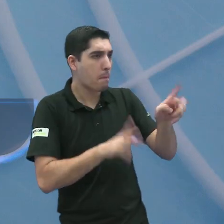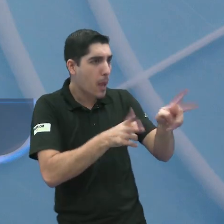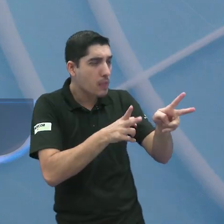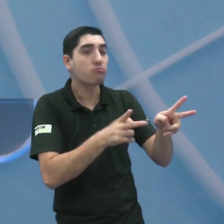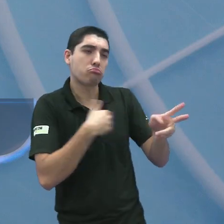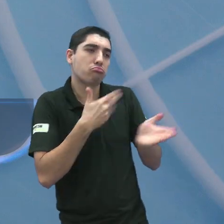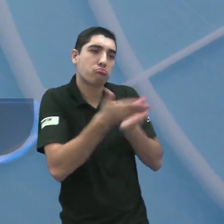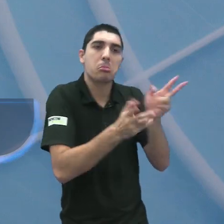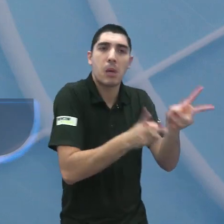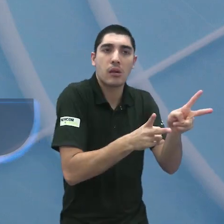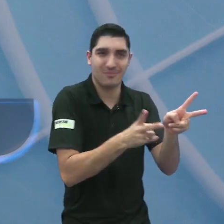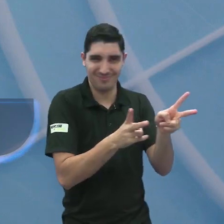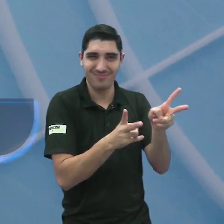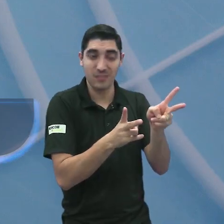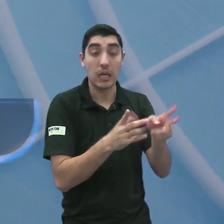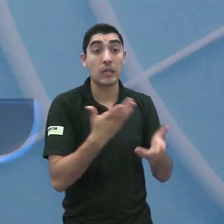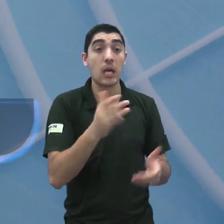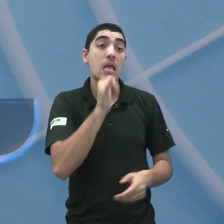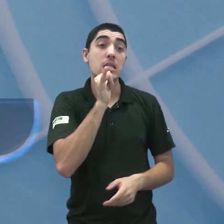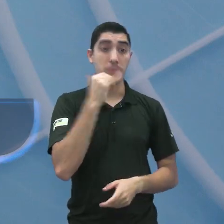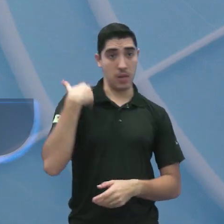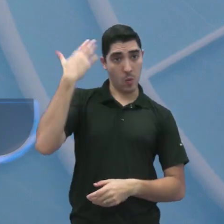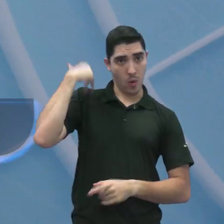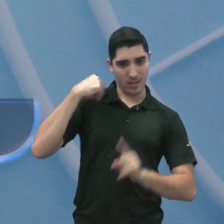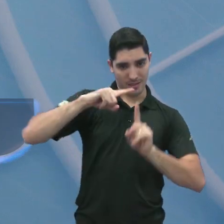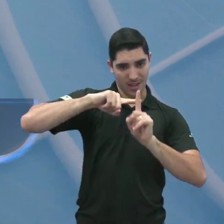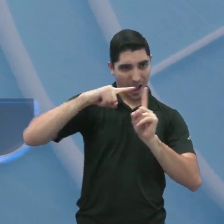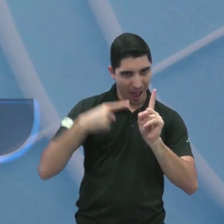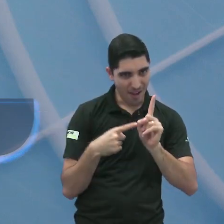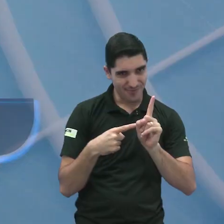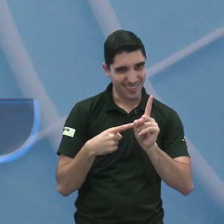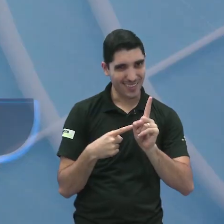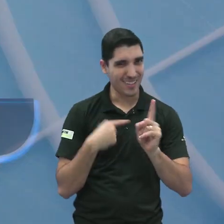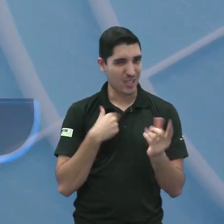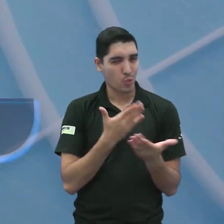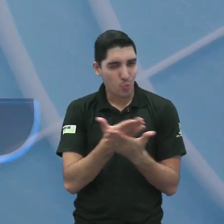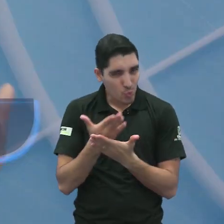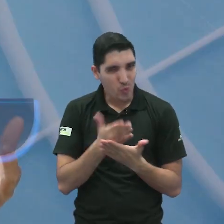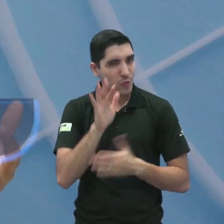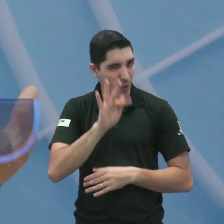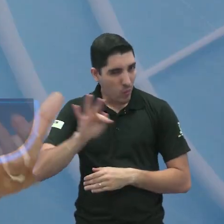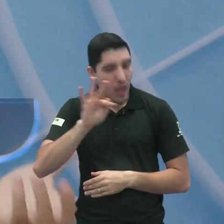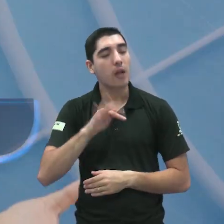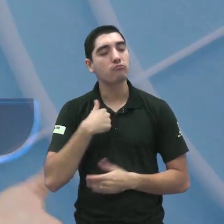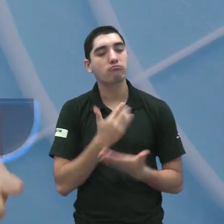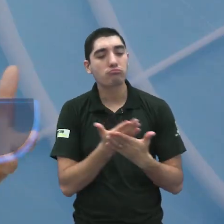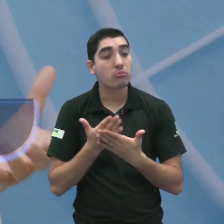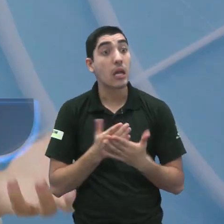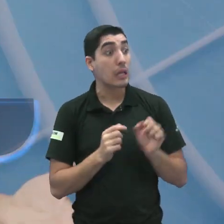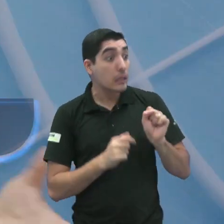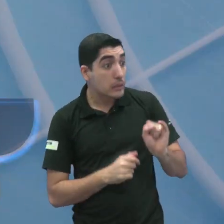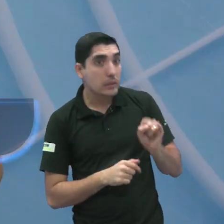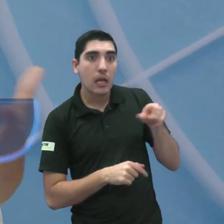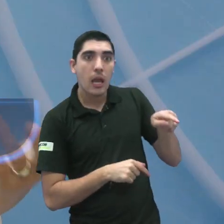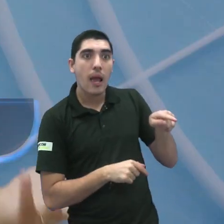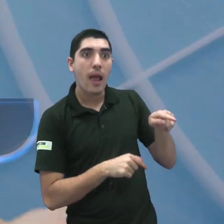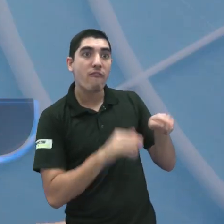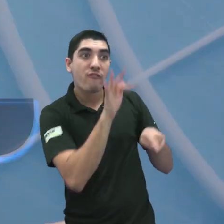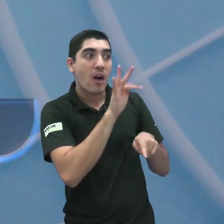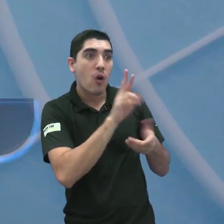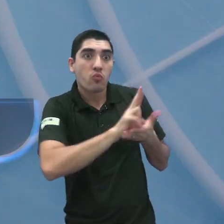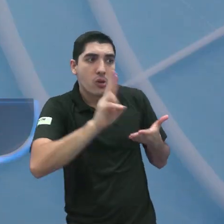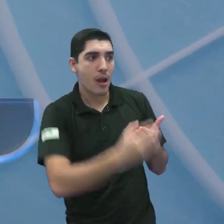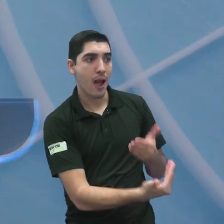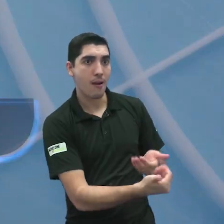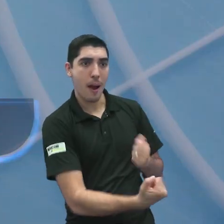diferentes. Então uma mulher que passa por uma maternidade durante a graduação, ela tem que ser tratada e enxergada e apoiada